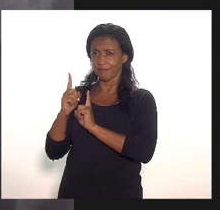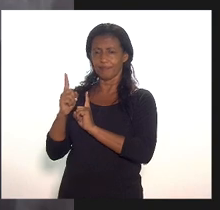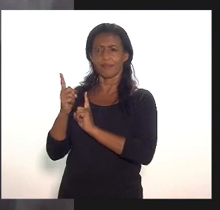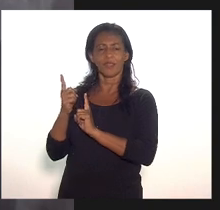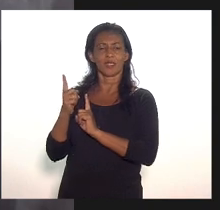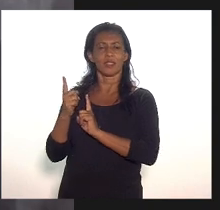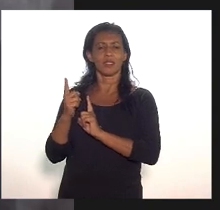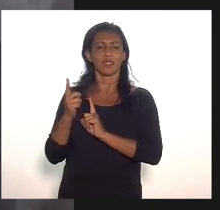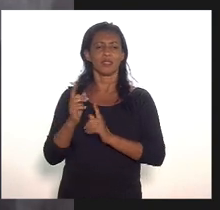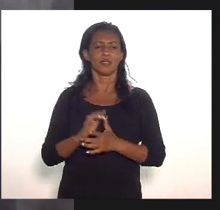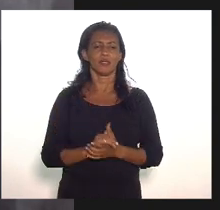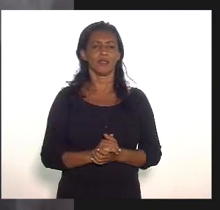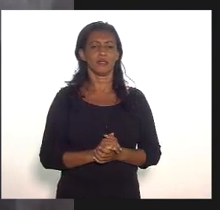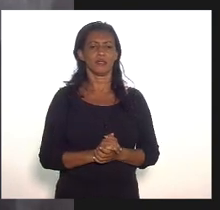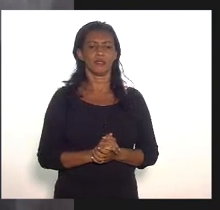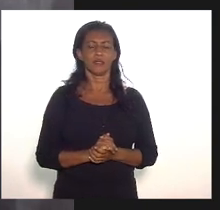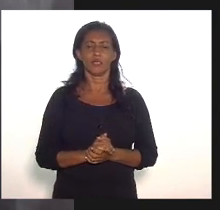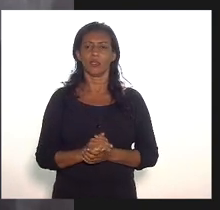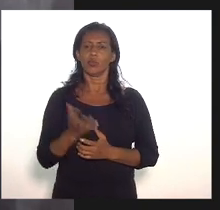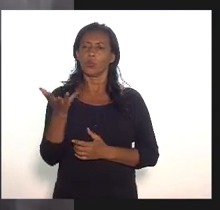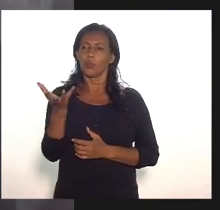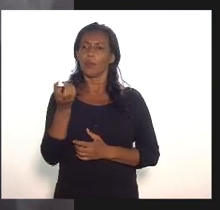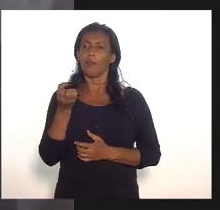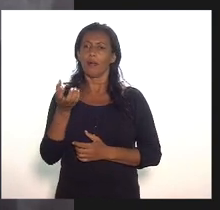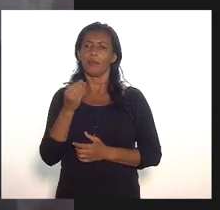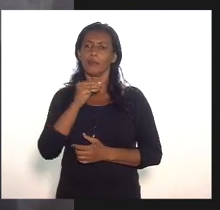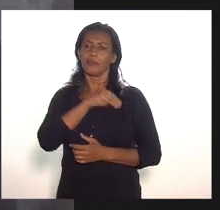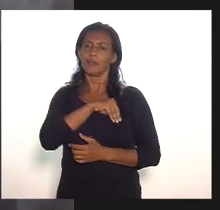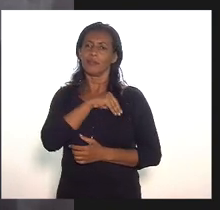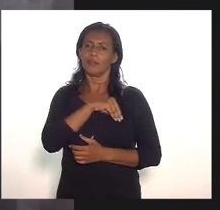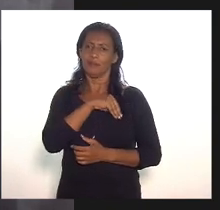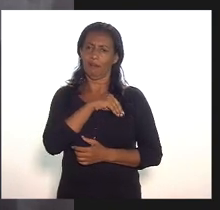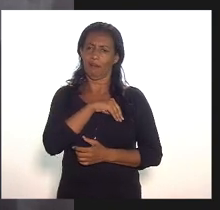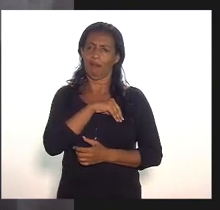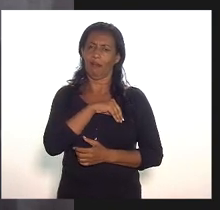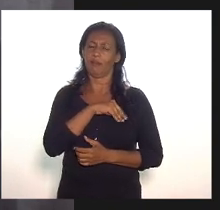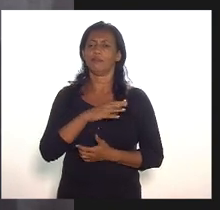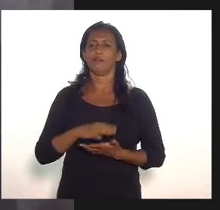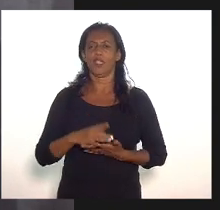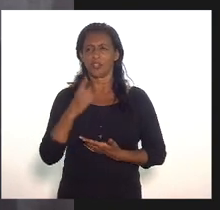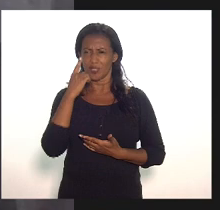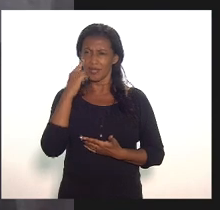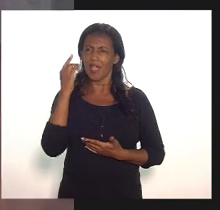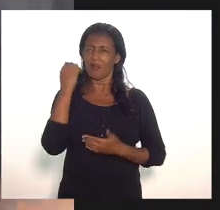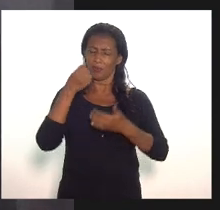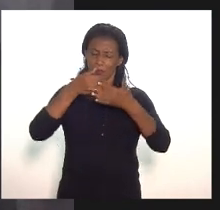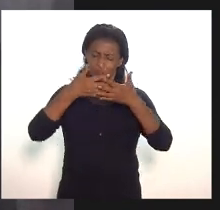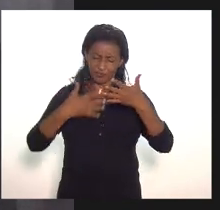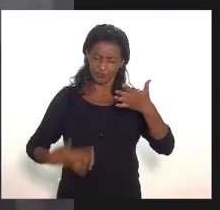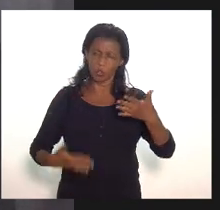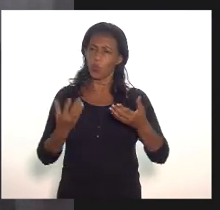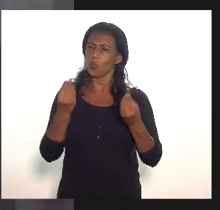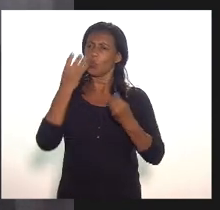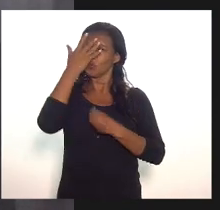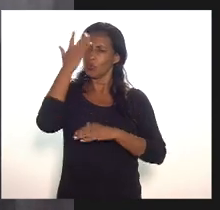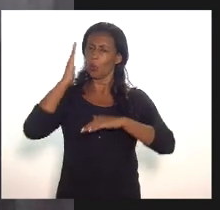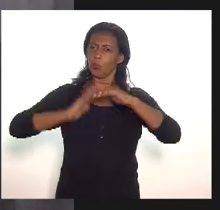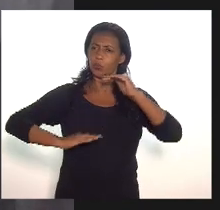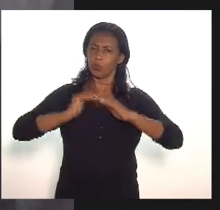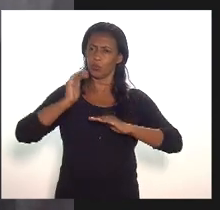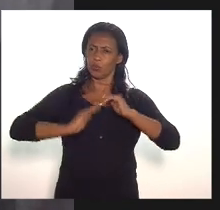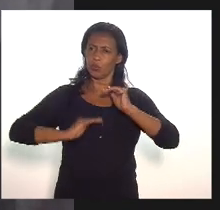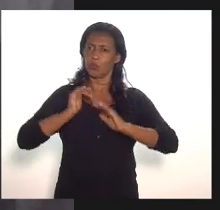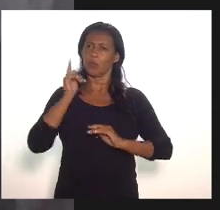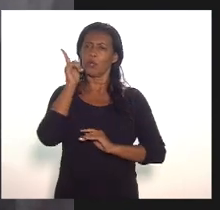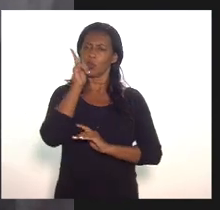do crédito emergencial. Então, a gente sabe que são várias categorias. Mas a gente conseguiu aí aprovar,